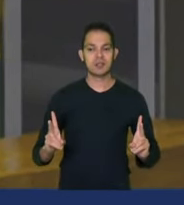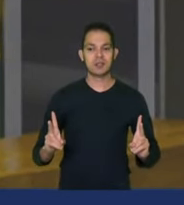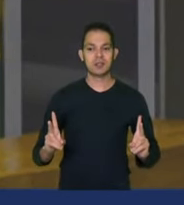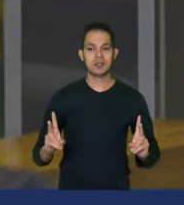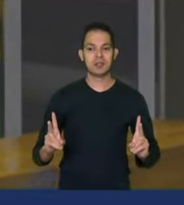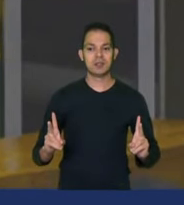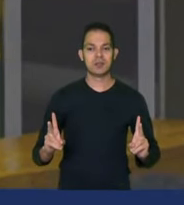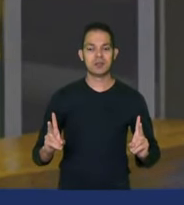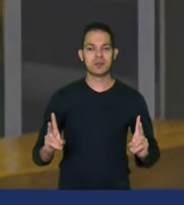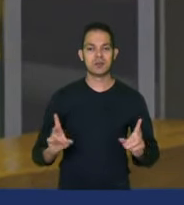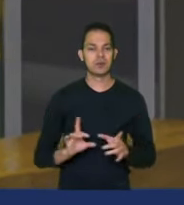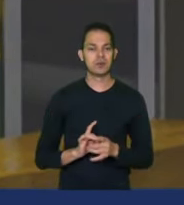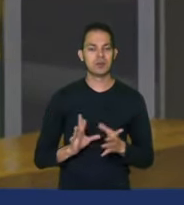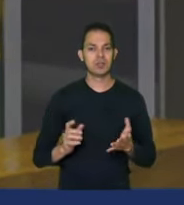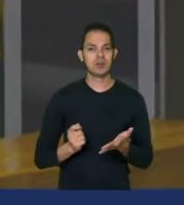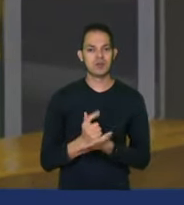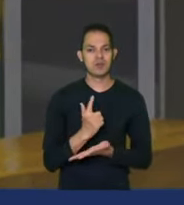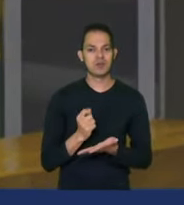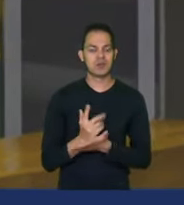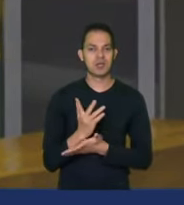livre mercado